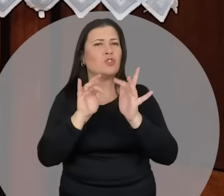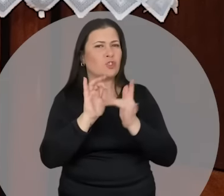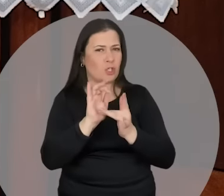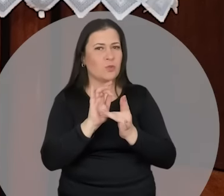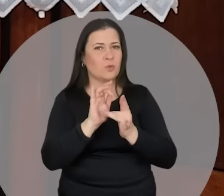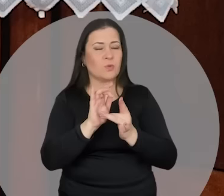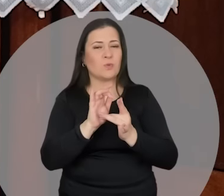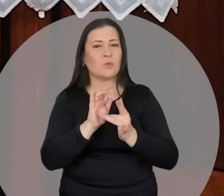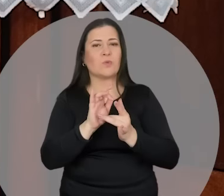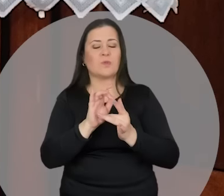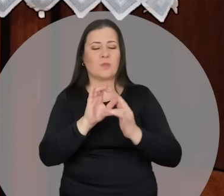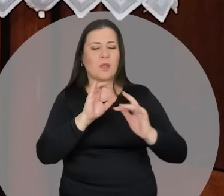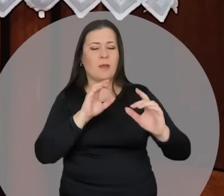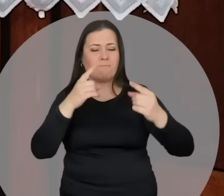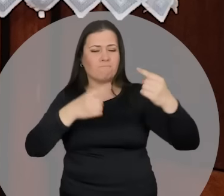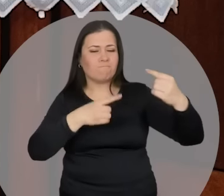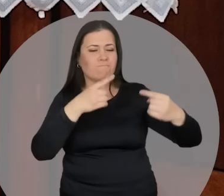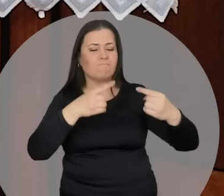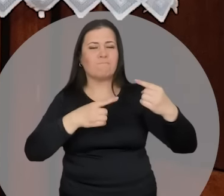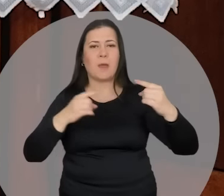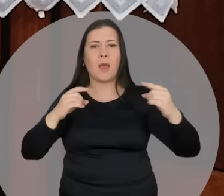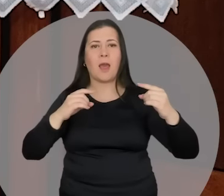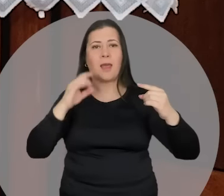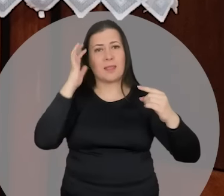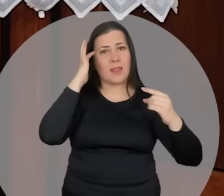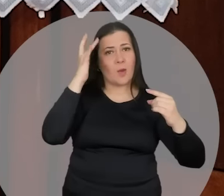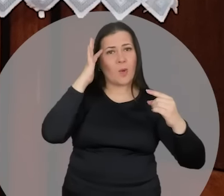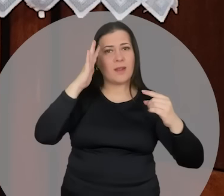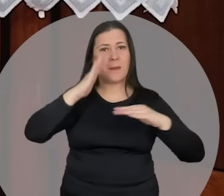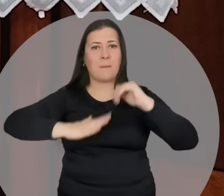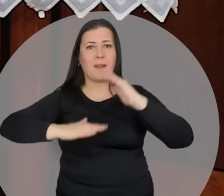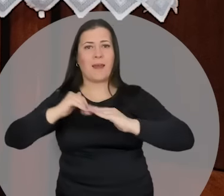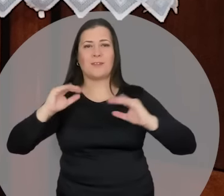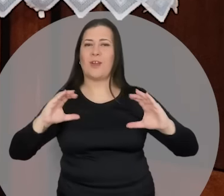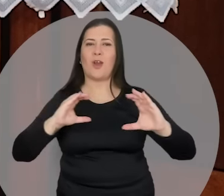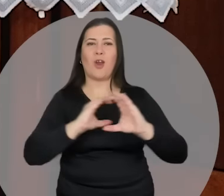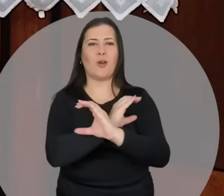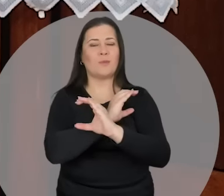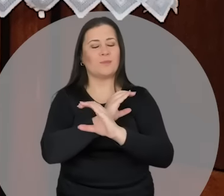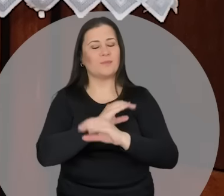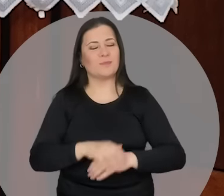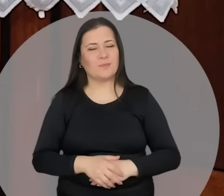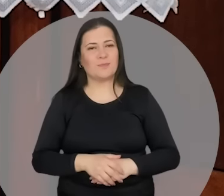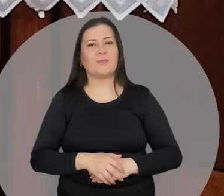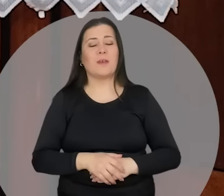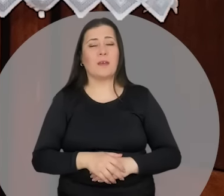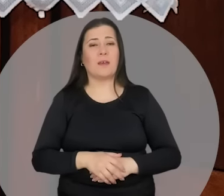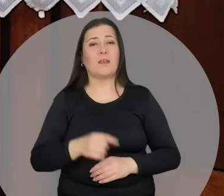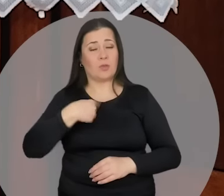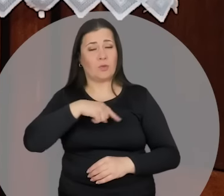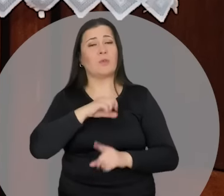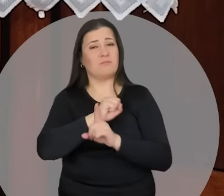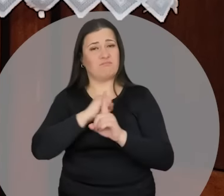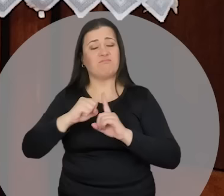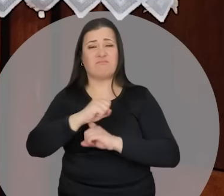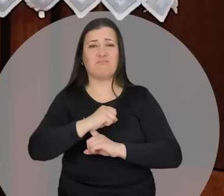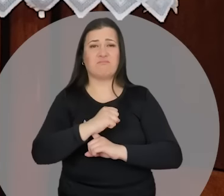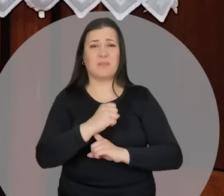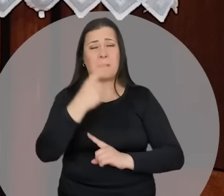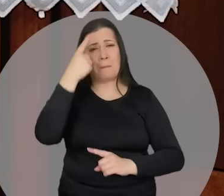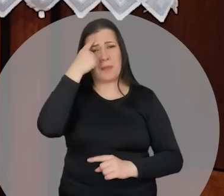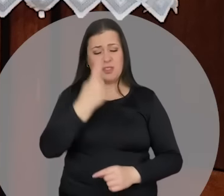perfeitamente. Isso vale para nós hoje. Diante de uma sociedade tão injusta,